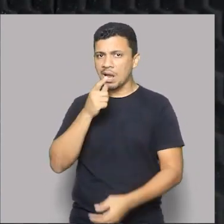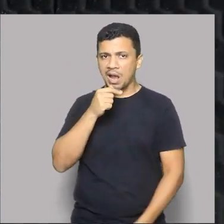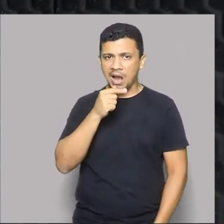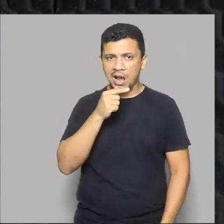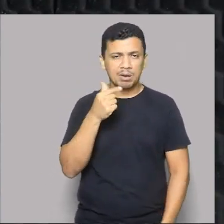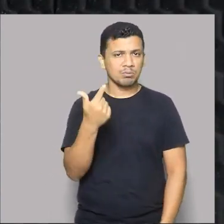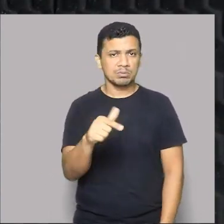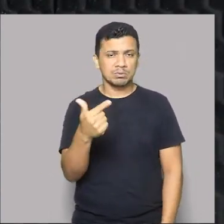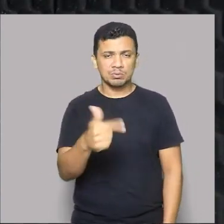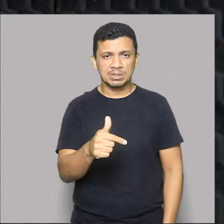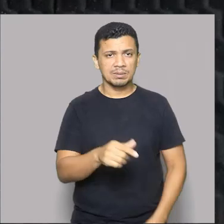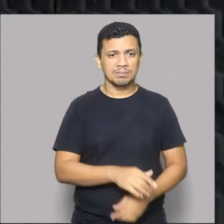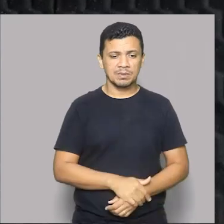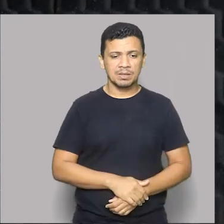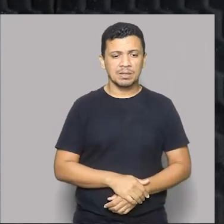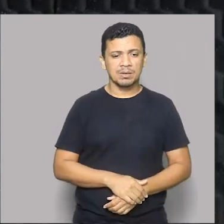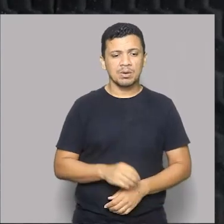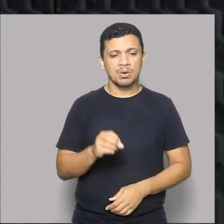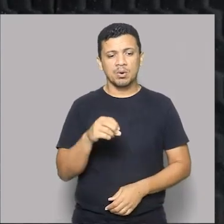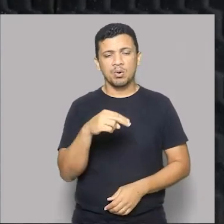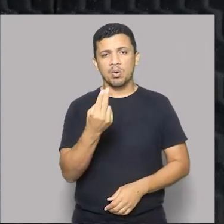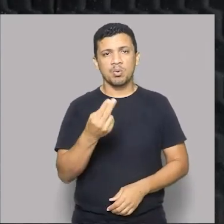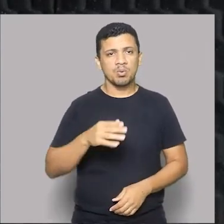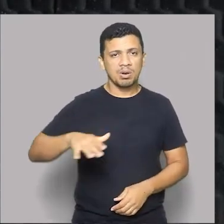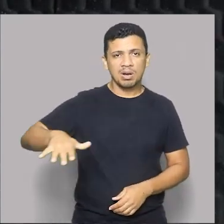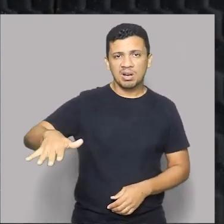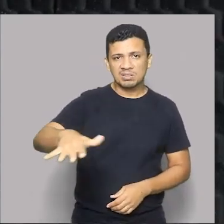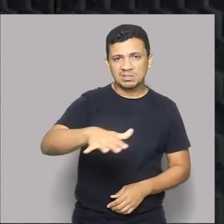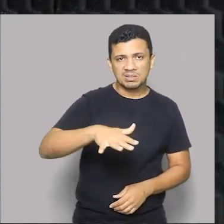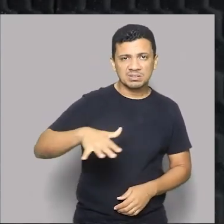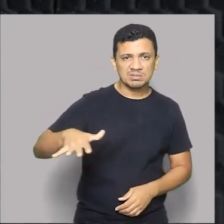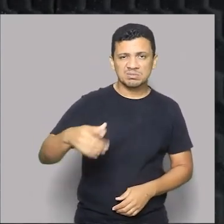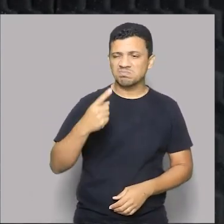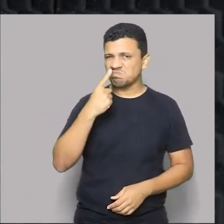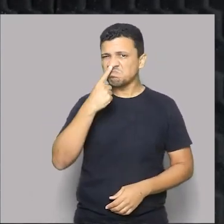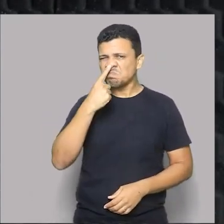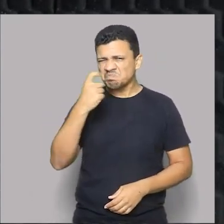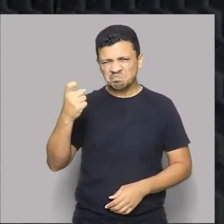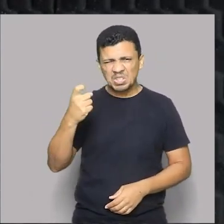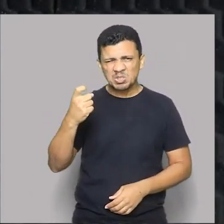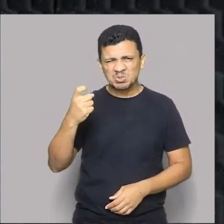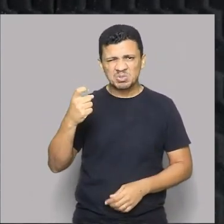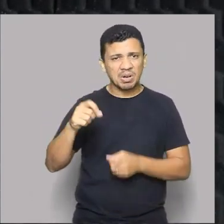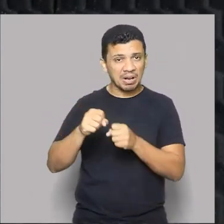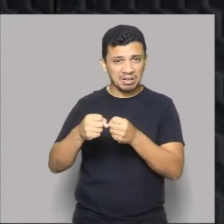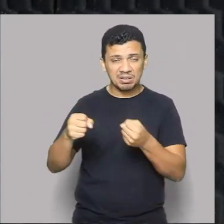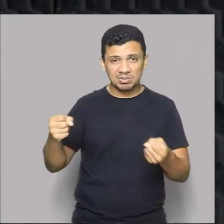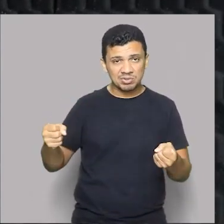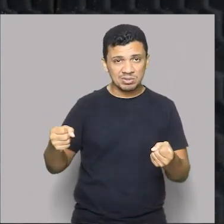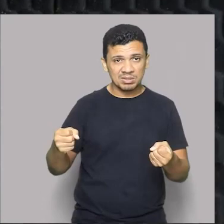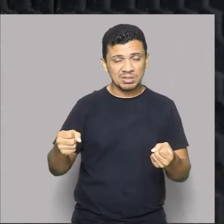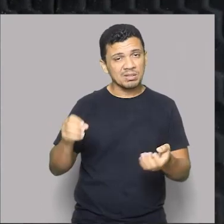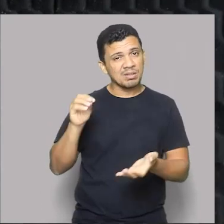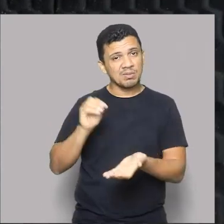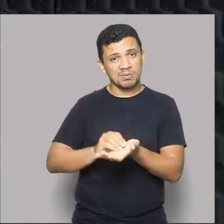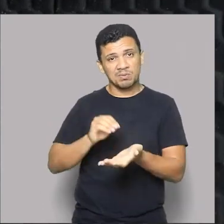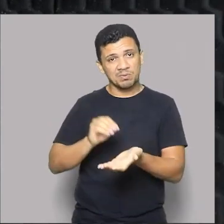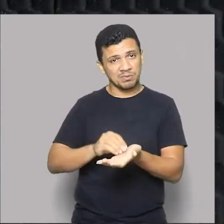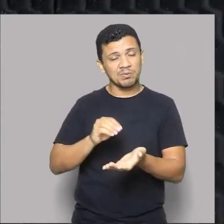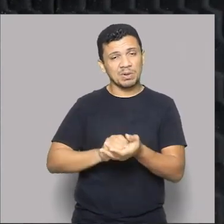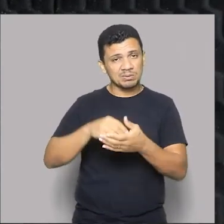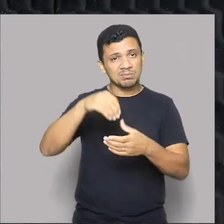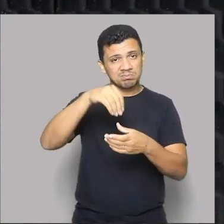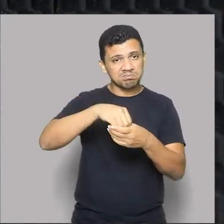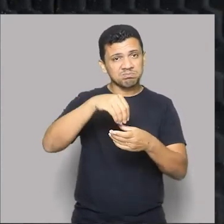que, por exemplo, lá seja um local de grandes lixões, a gente fala que essa infraestrutura está